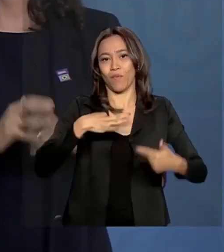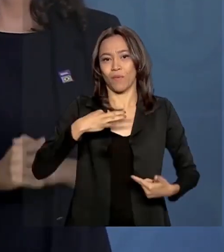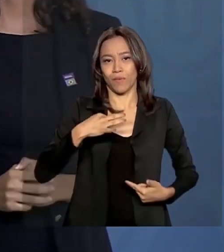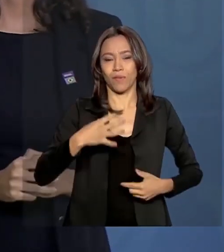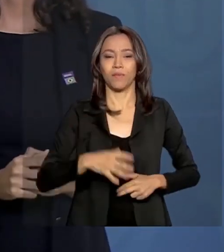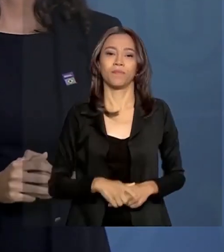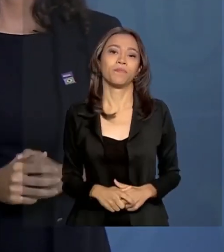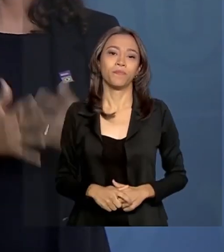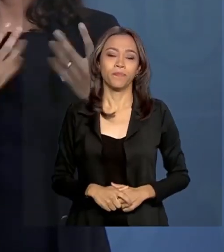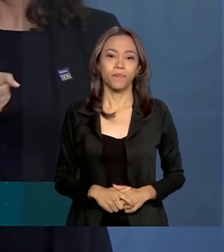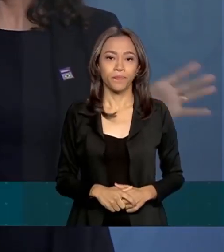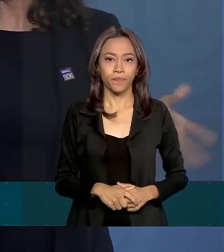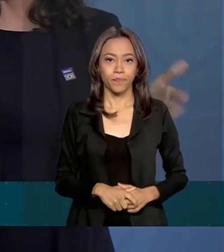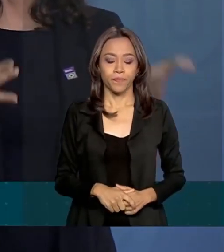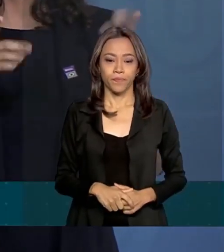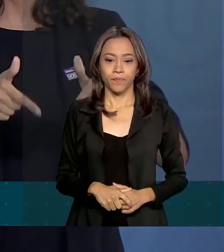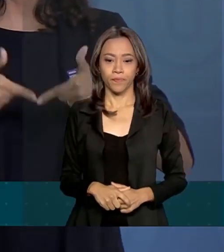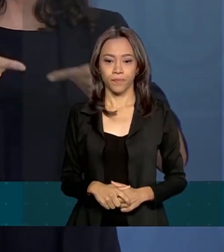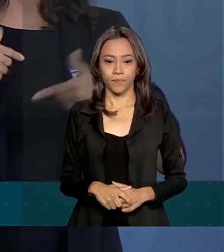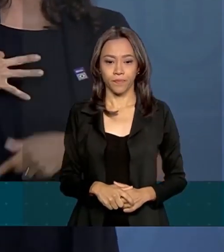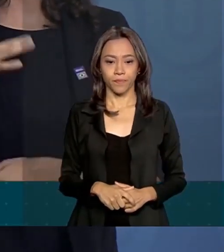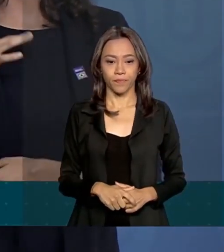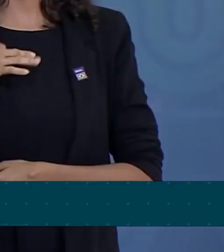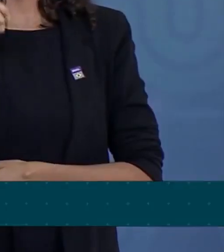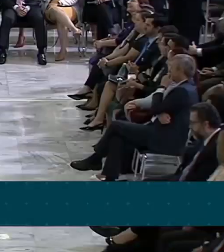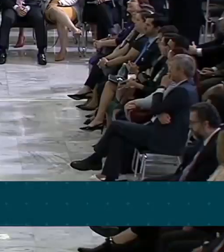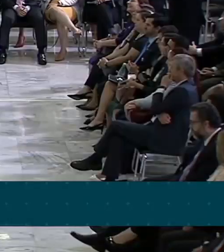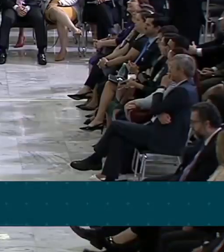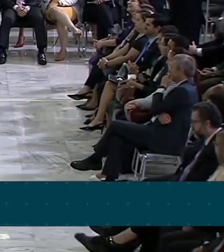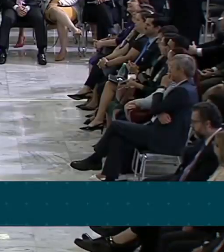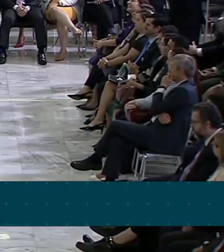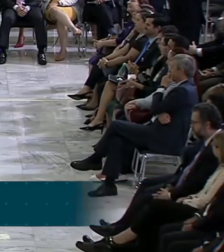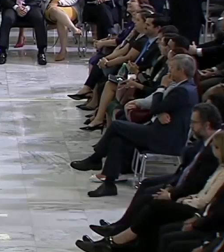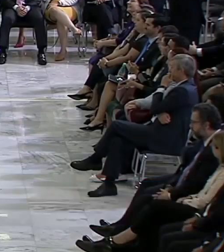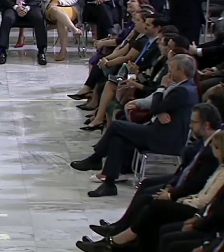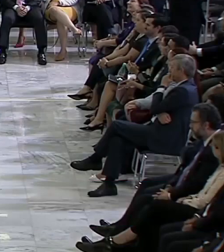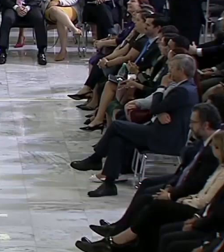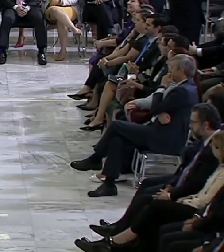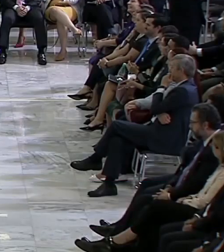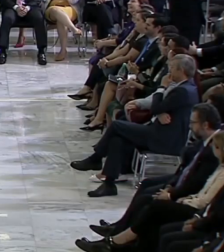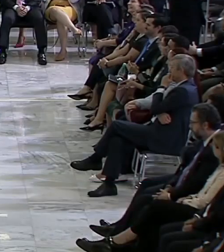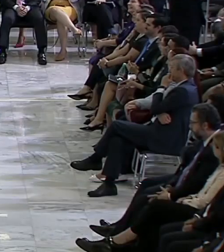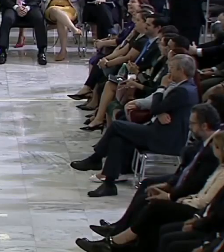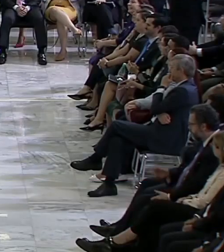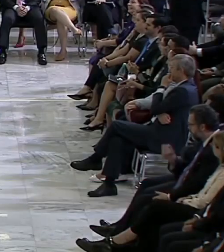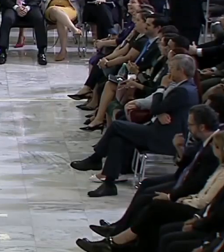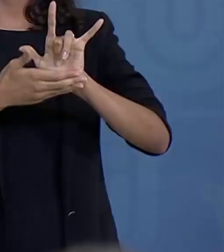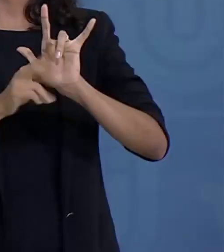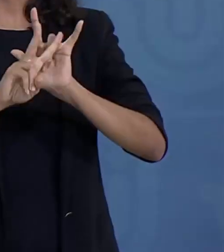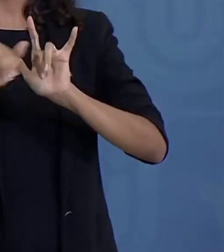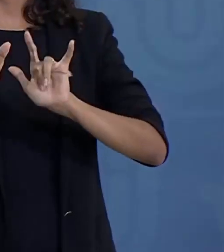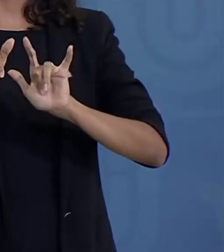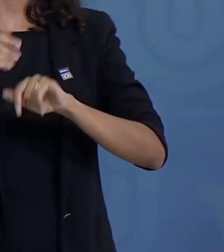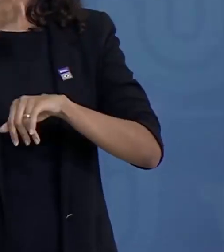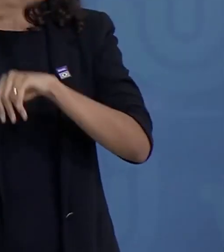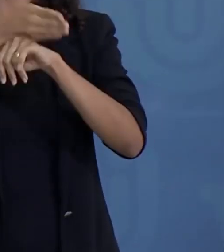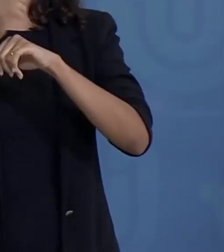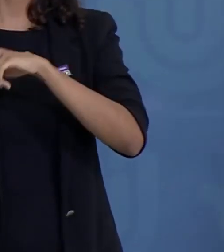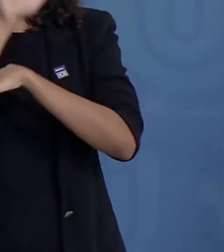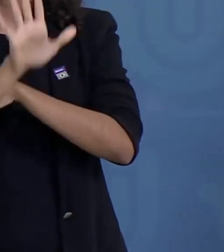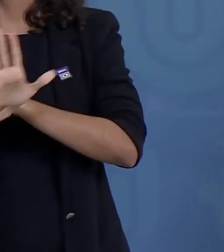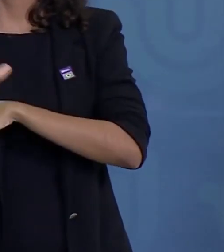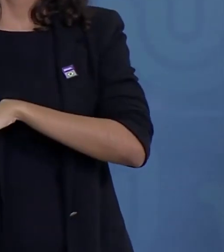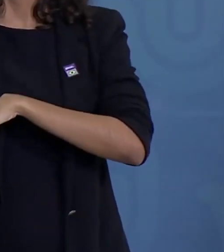Vamos estimular o trabalho voluntário em nosso país. O Pátria Voluntária vai estar presente em todos